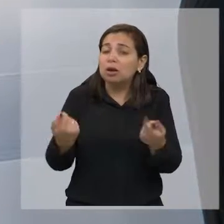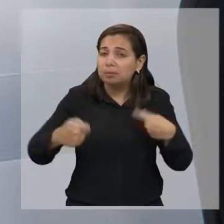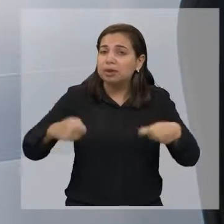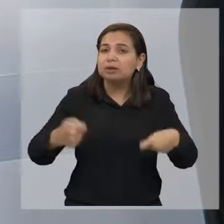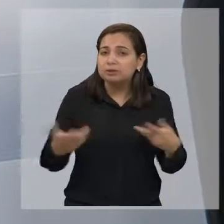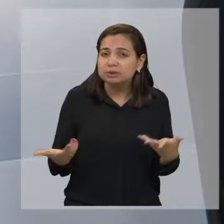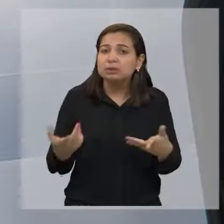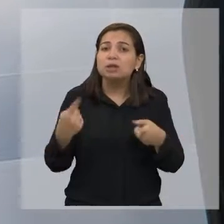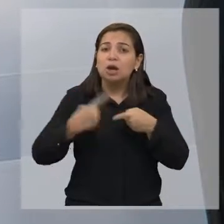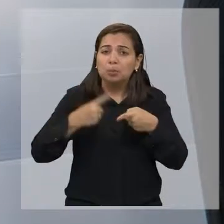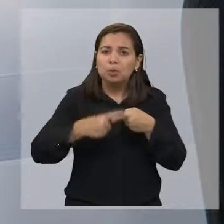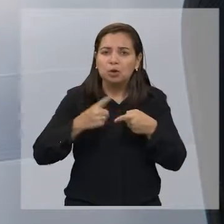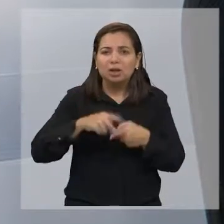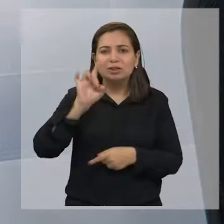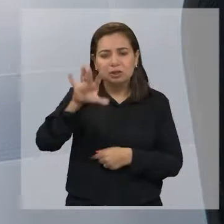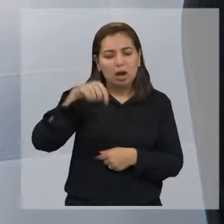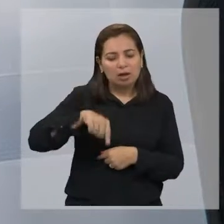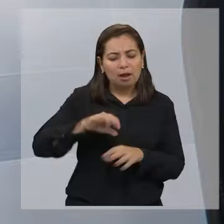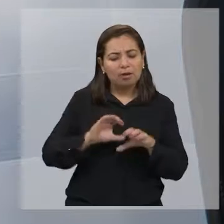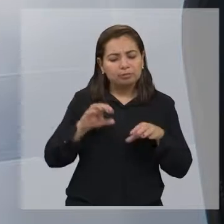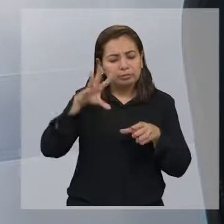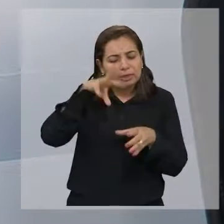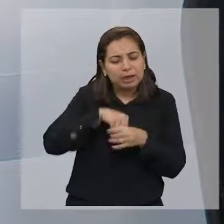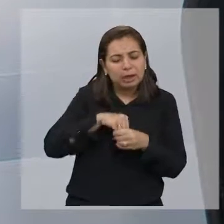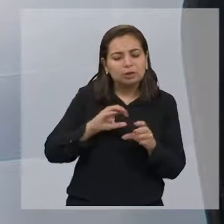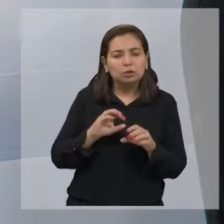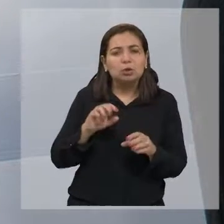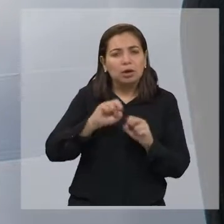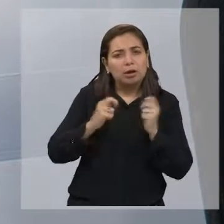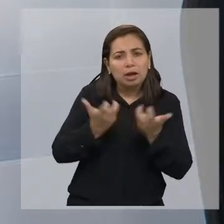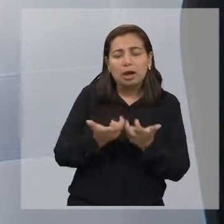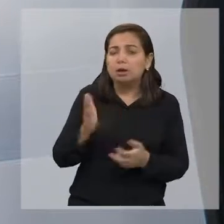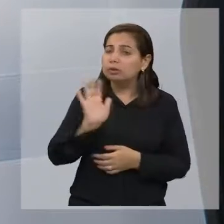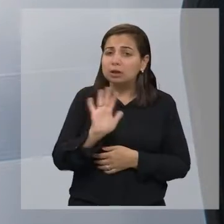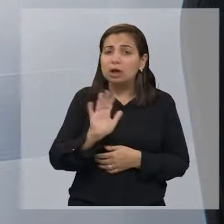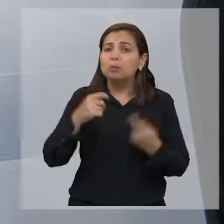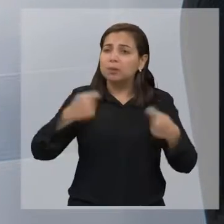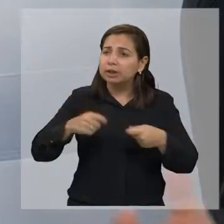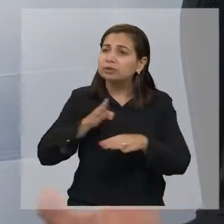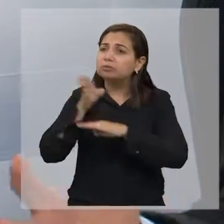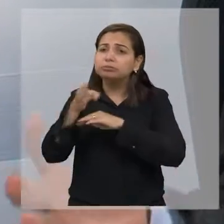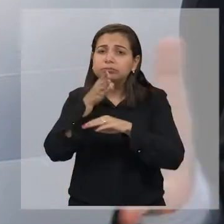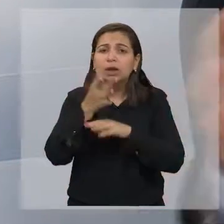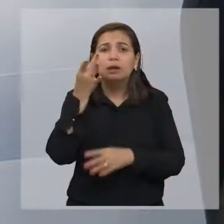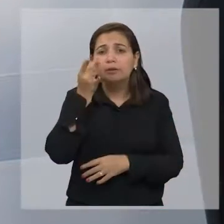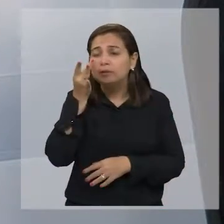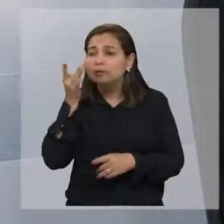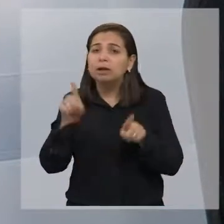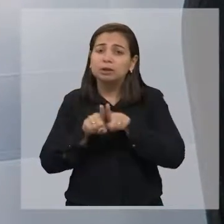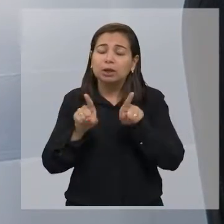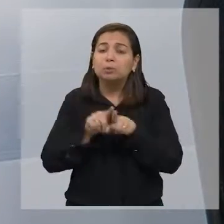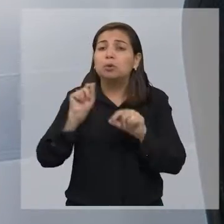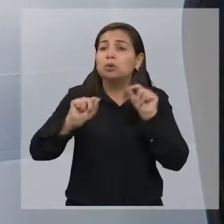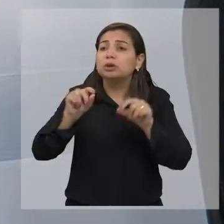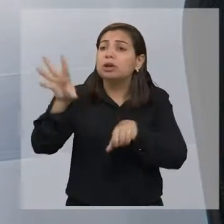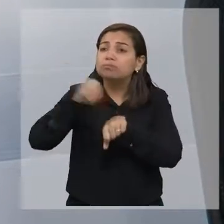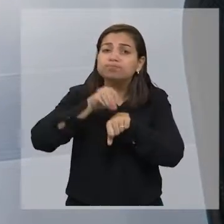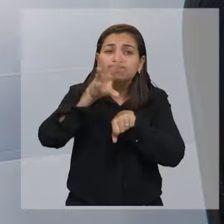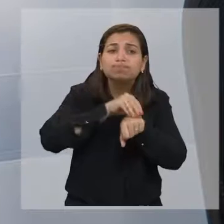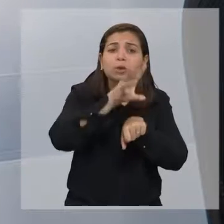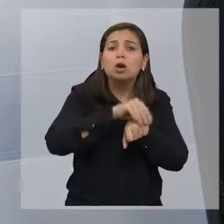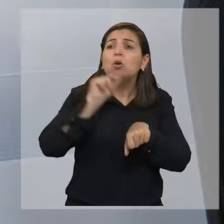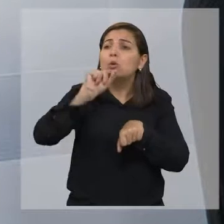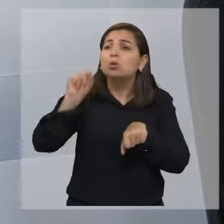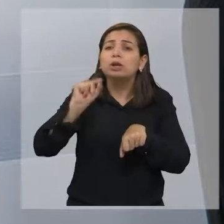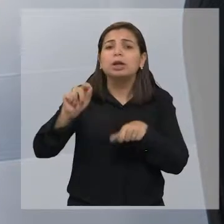dos limites da Câmara Municipal. E é uma comissão também aberta para que as demandas comunitárias